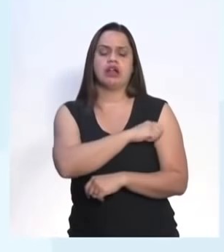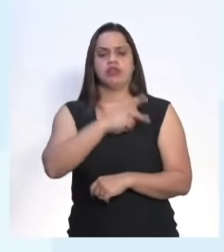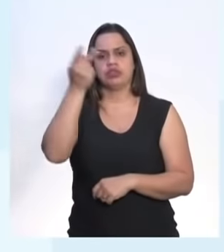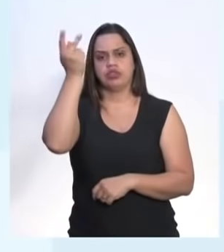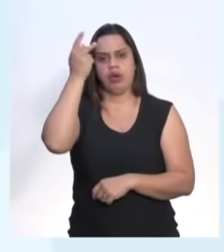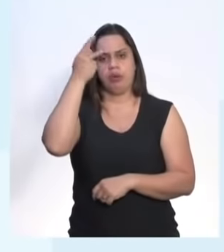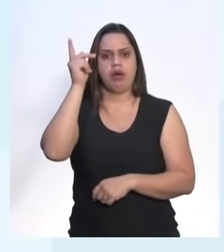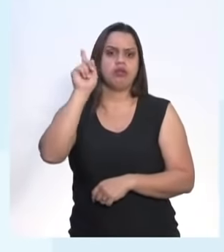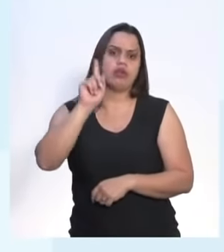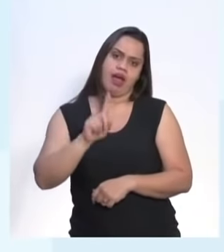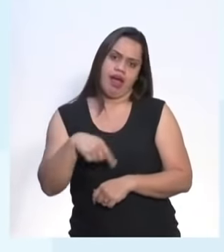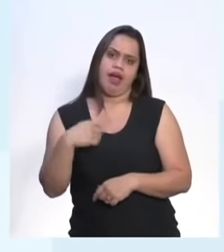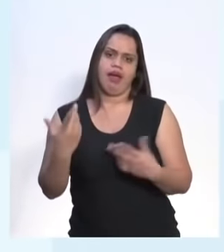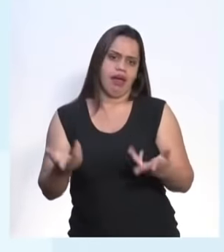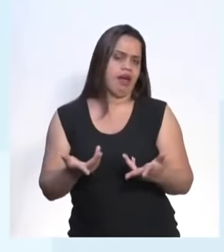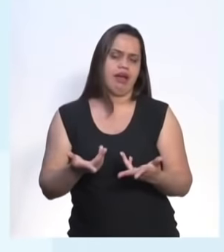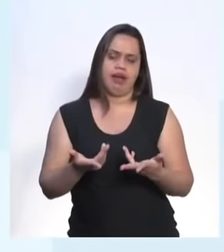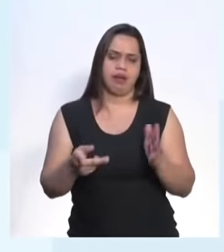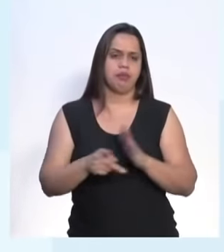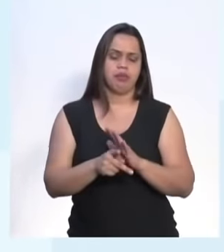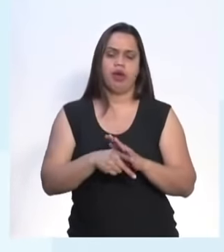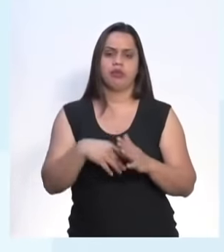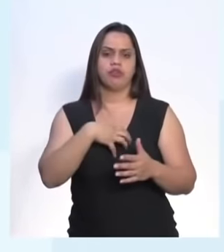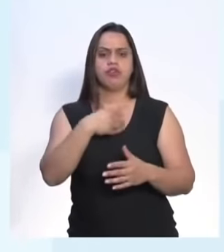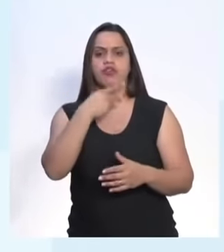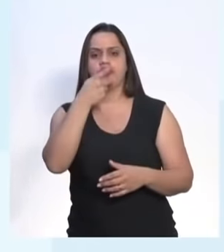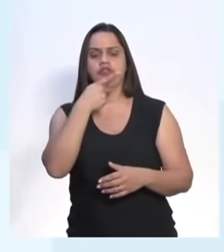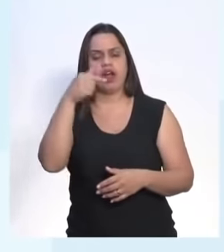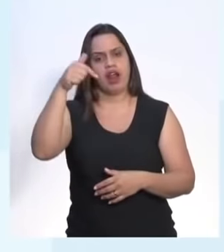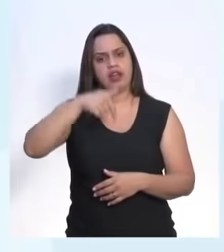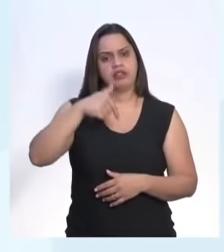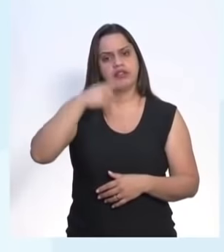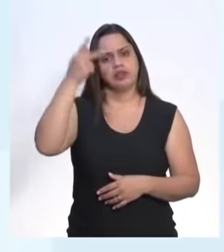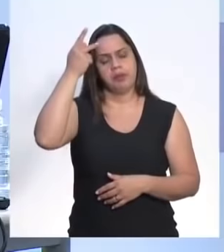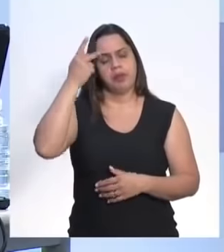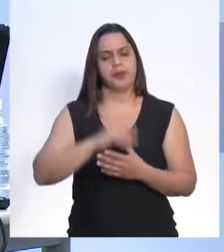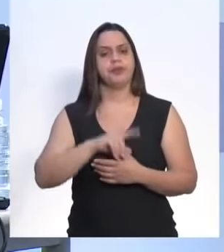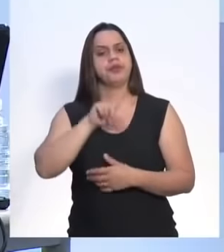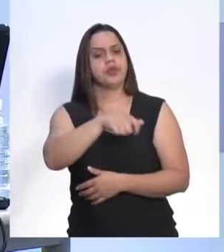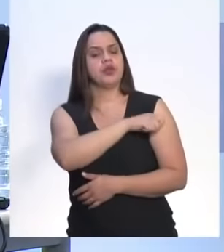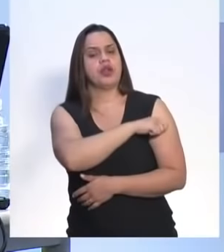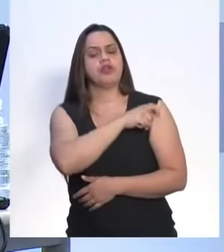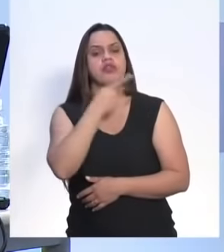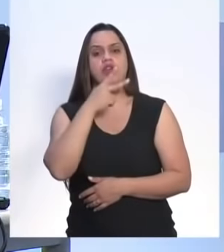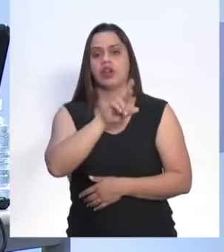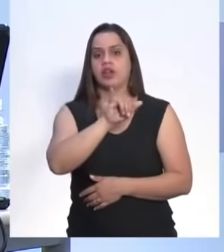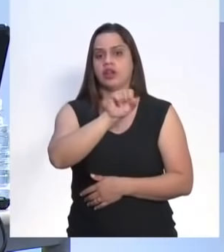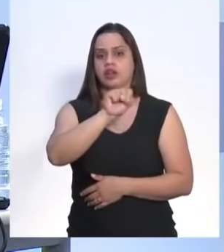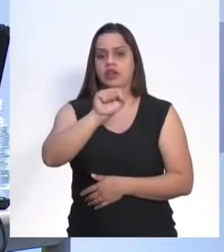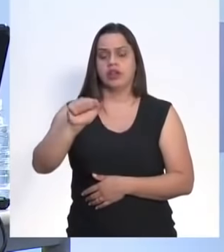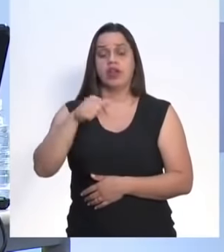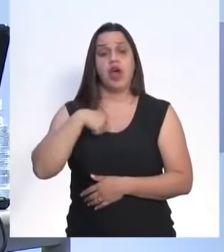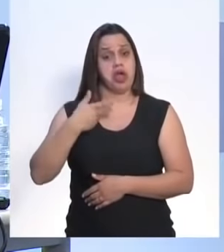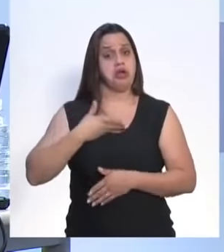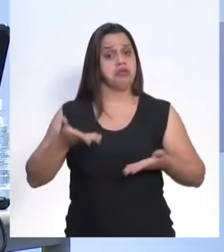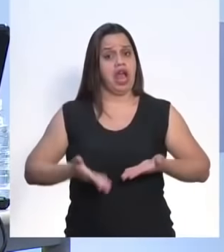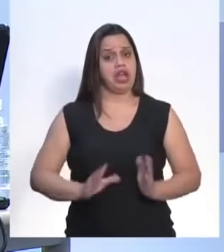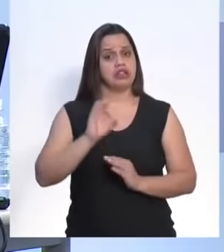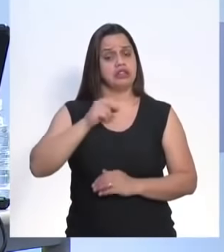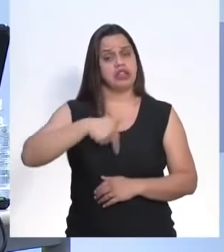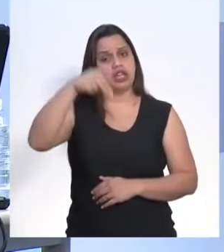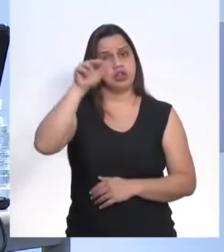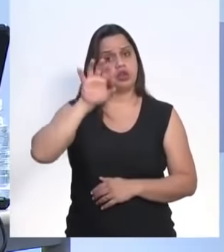daí é uma, né? São gírias que são muito usadas aqui em Ó, a São Raíssa Paulo. colocou assim: eu nasci no Nordeste e ela conseguiu entender. Olha lá